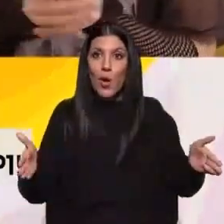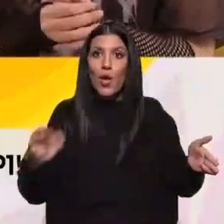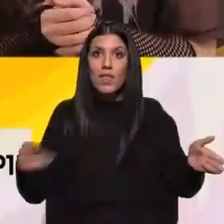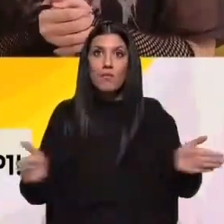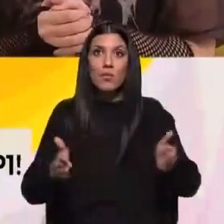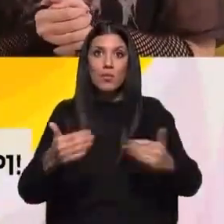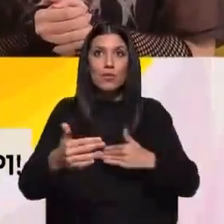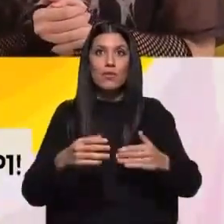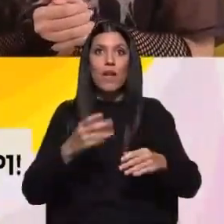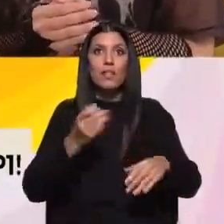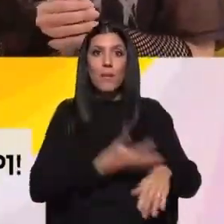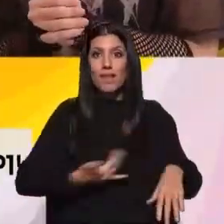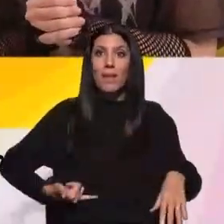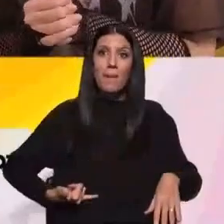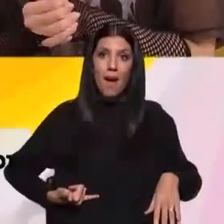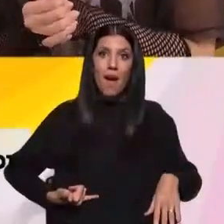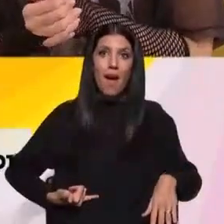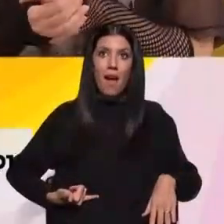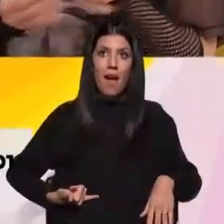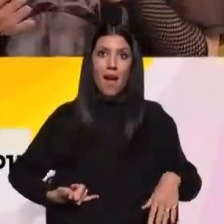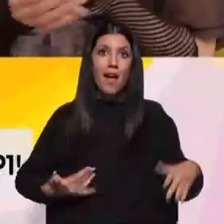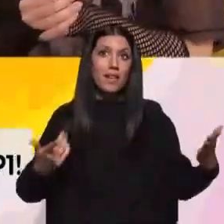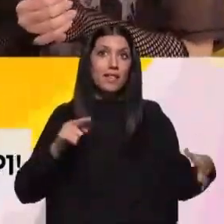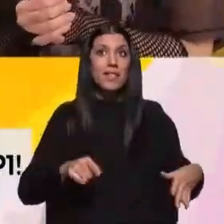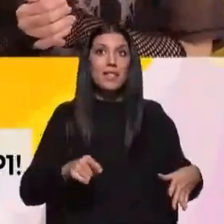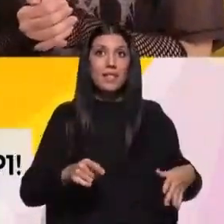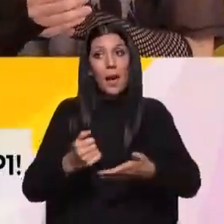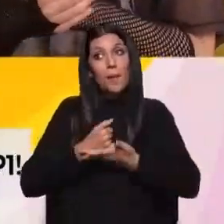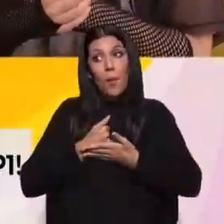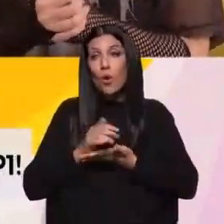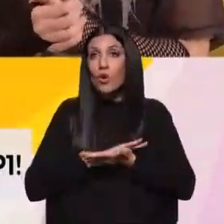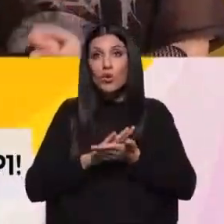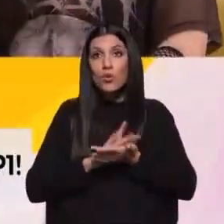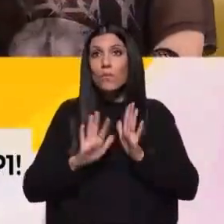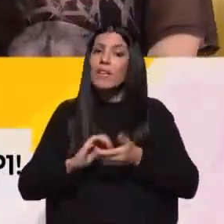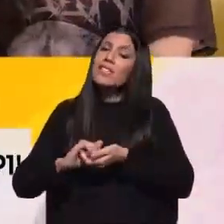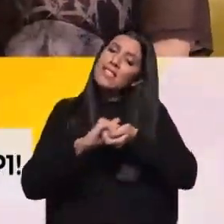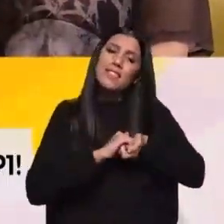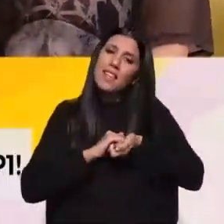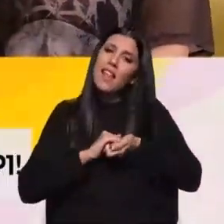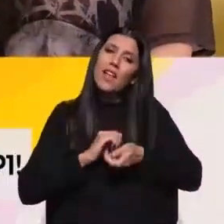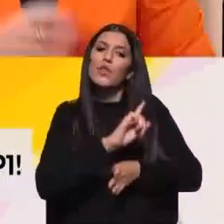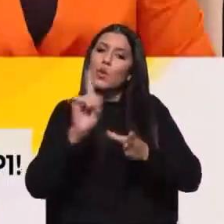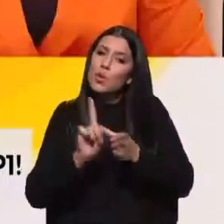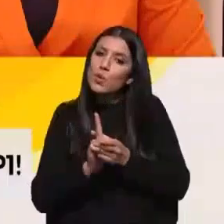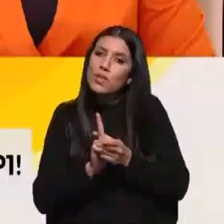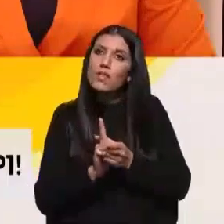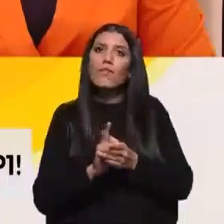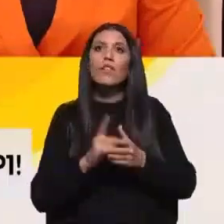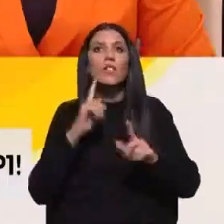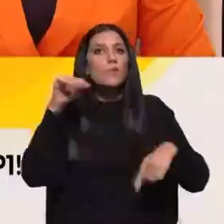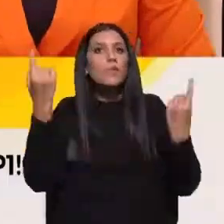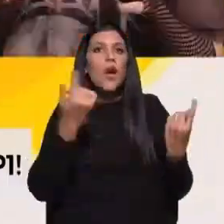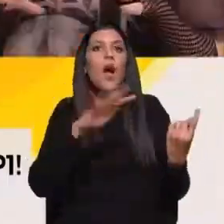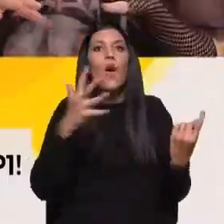estúdio em Massamai e Montabrão e funcionamos assim, sem apoios, mas sempre solidários e inclusivos. Olha que maravilha. E onde é que vocês costumam atuar?